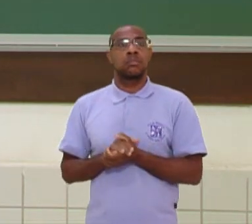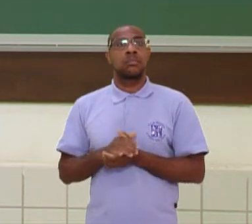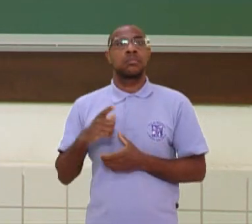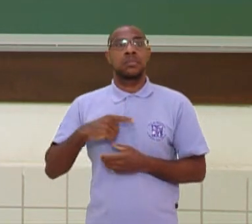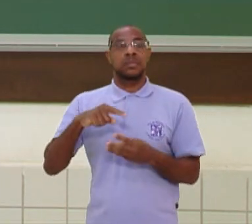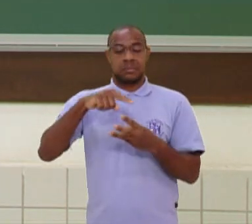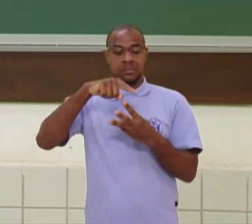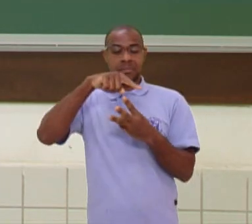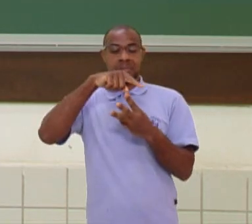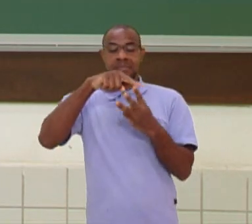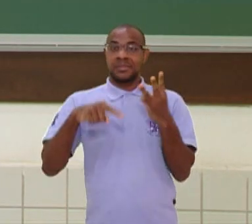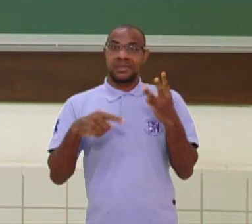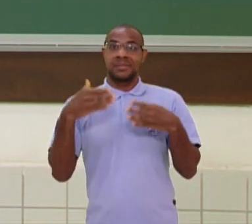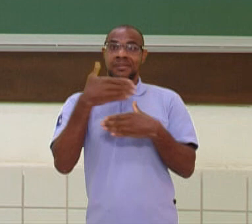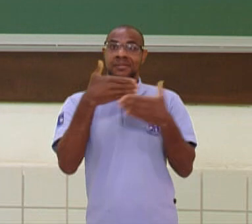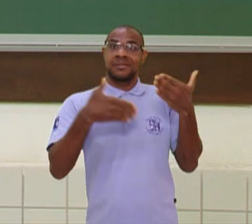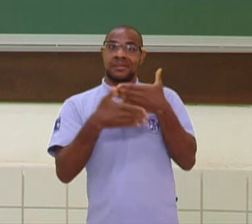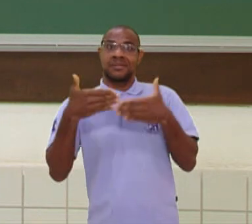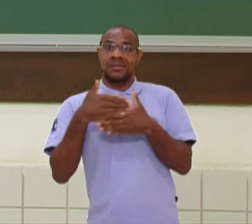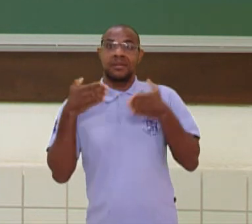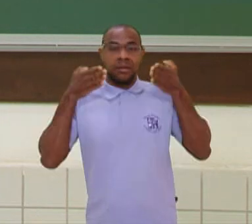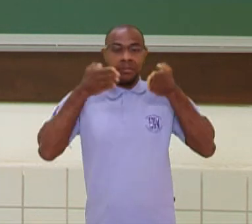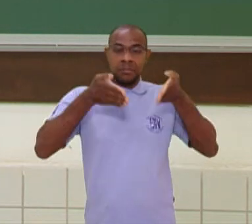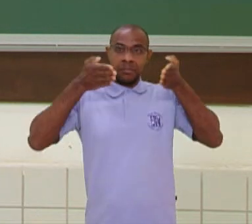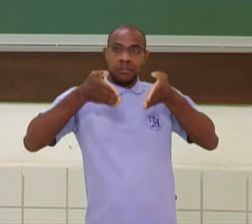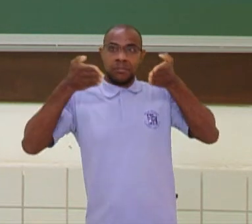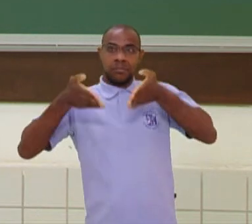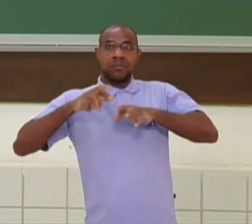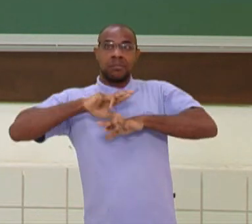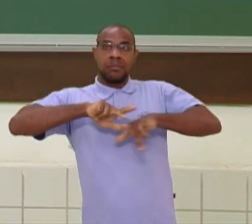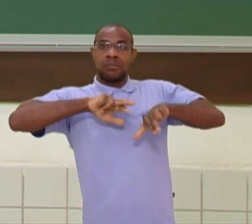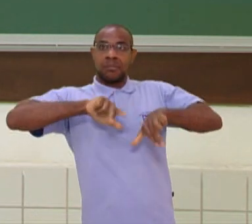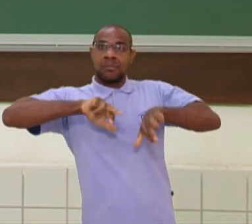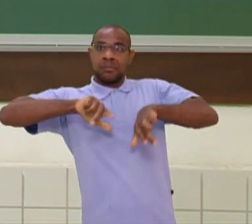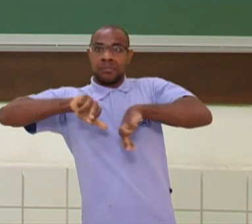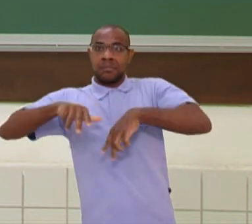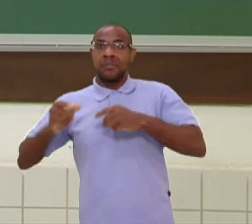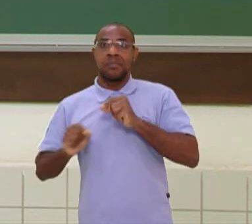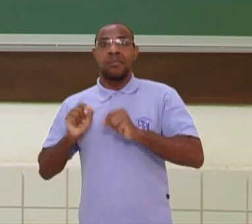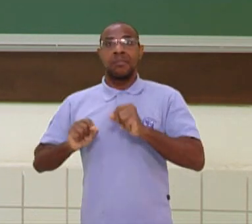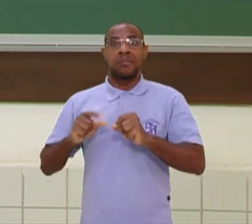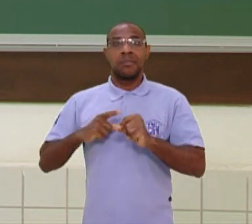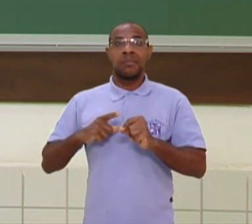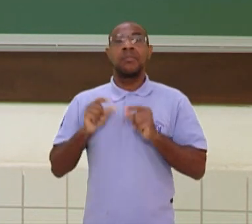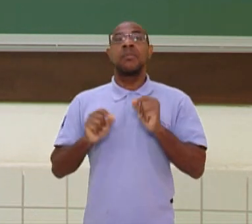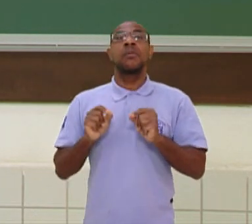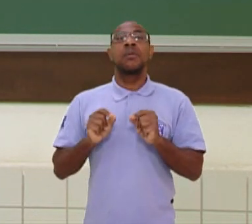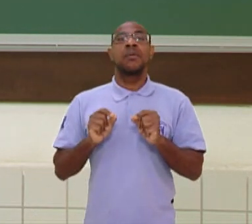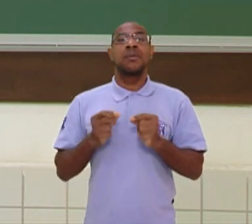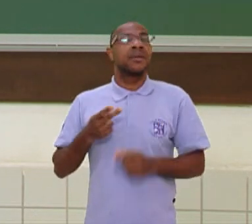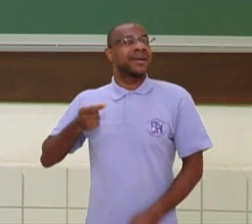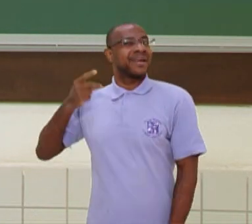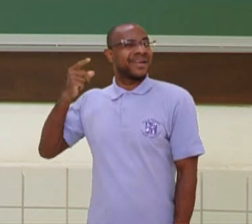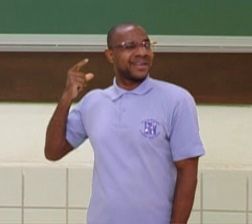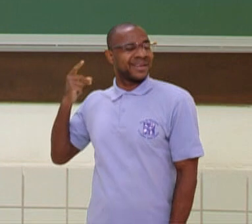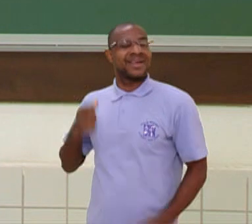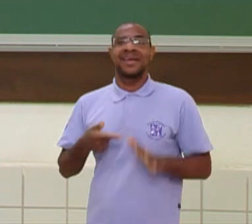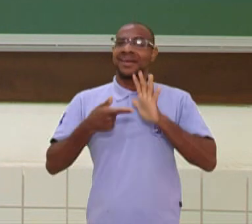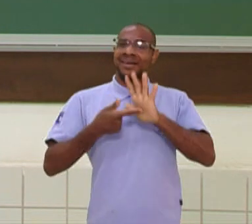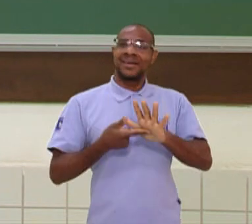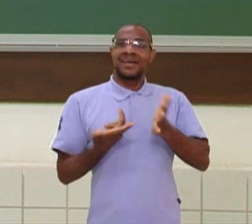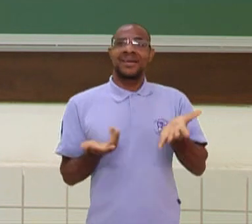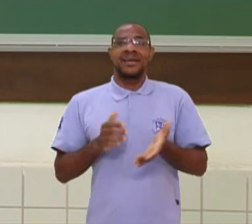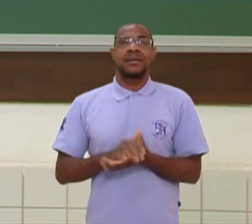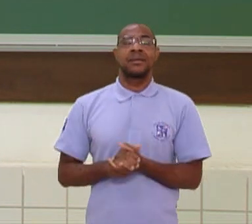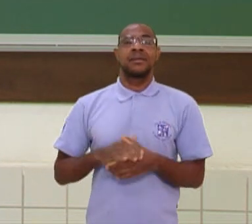3 slides, cada um eu estou focando basicamente em um continente. Percebam que eu estou trabalhando basicamente com os continentes antigos. Aqui não